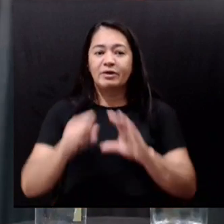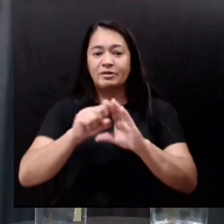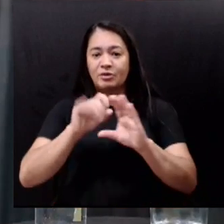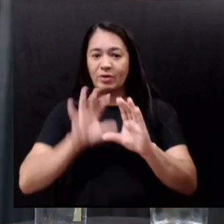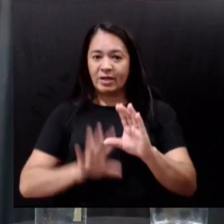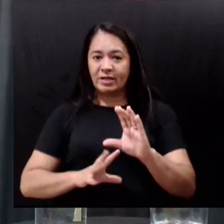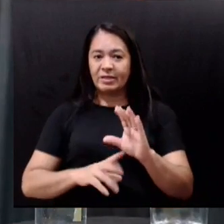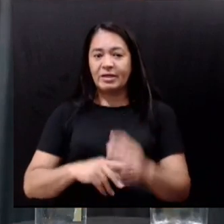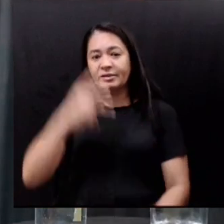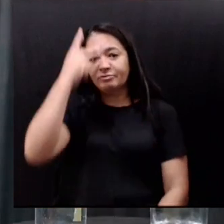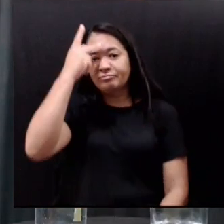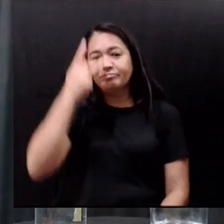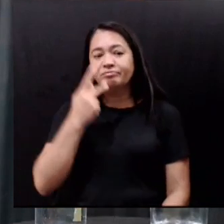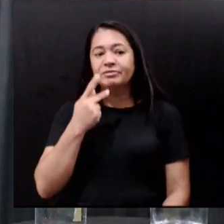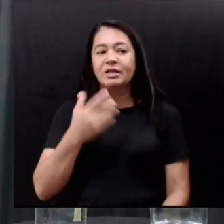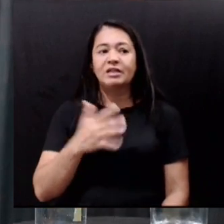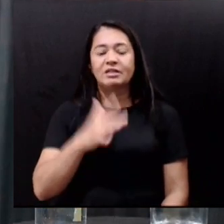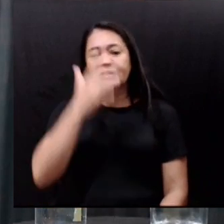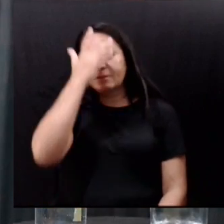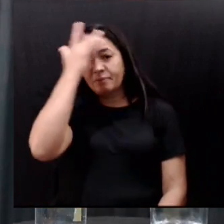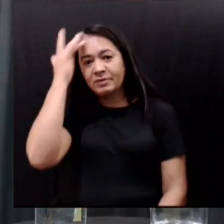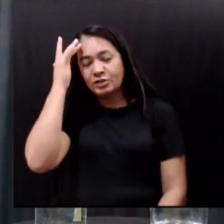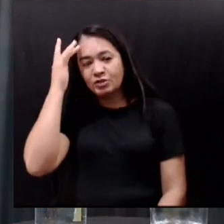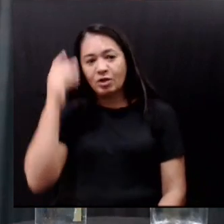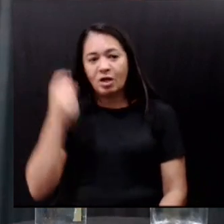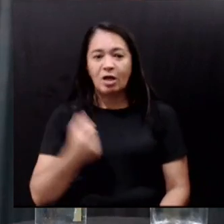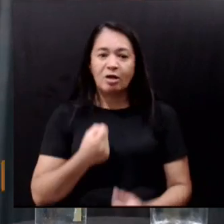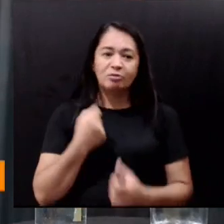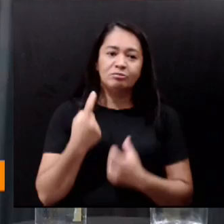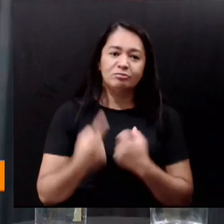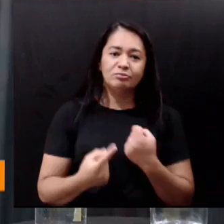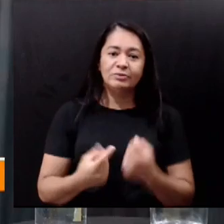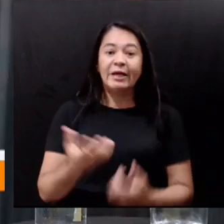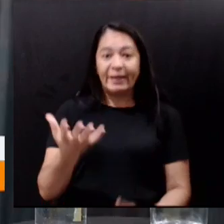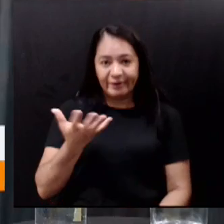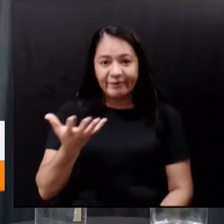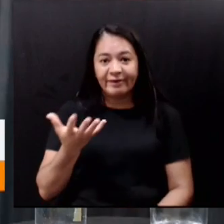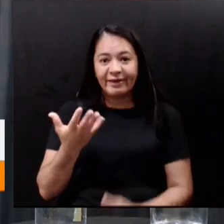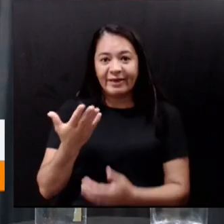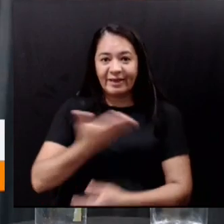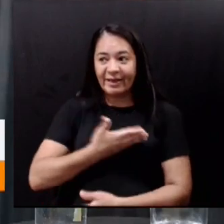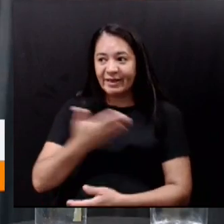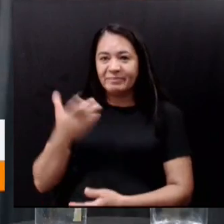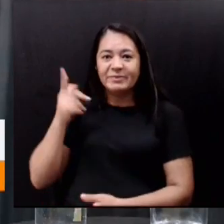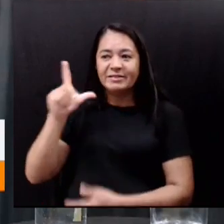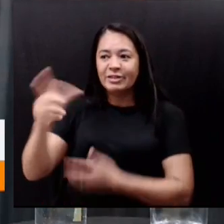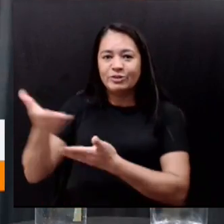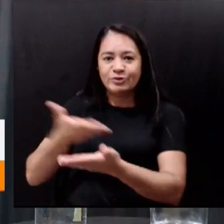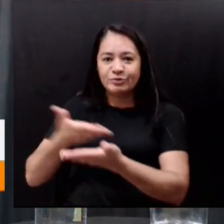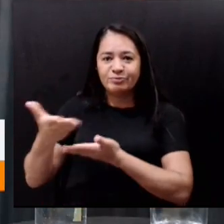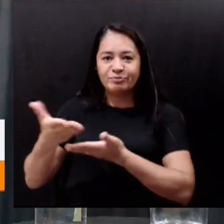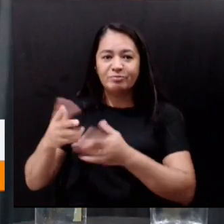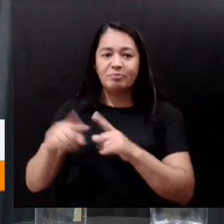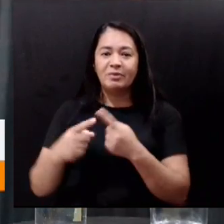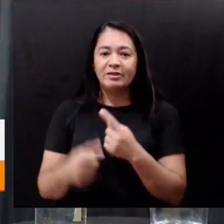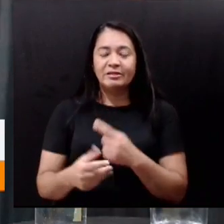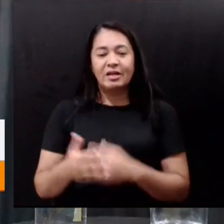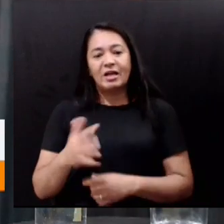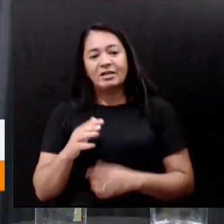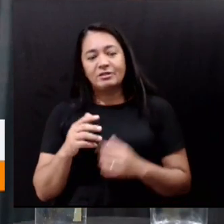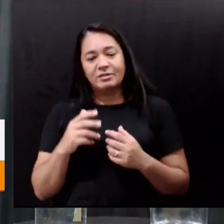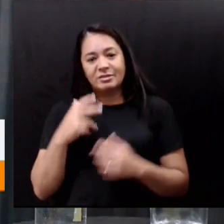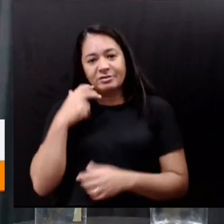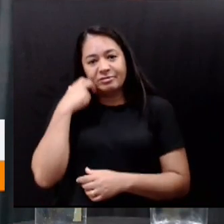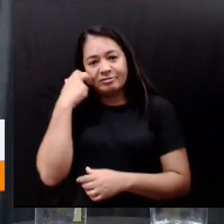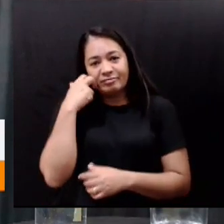Tem pessoas que às vezes têm até o interesse, né? Tem a vontade, como é o caso dela, né? Mas que às vezes não sente a vontade, não sabe como